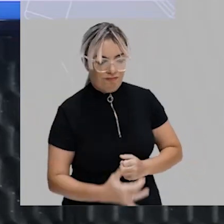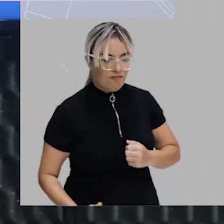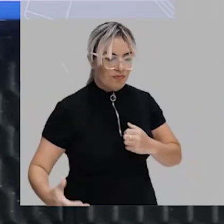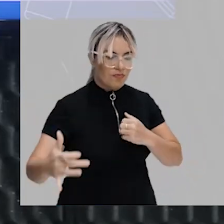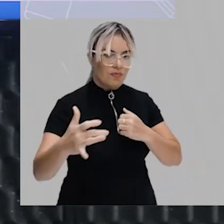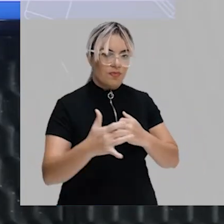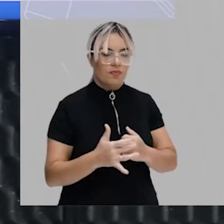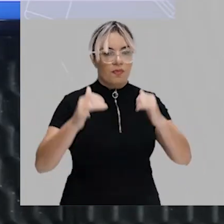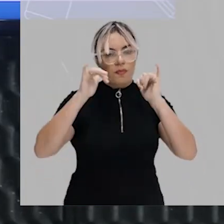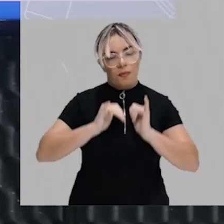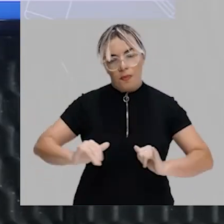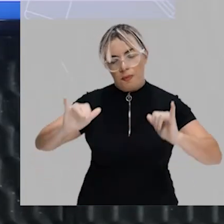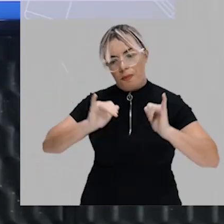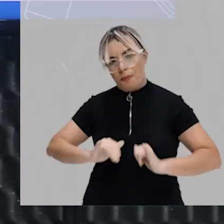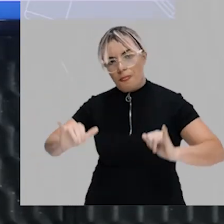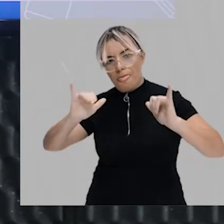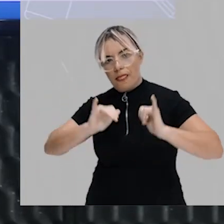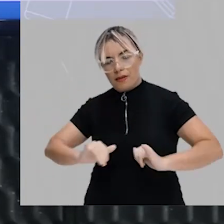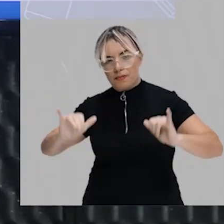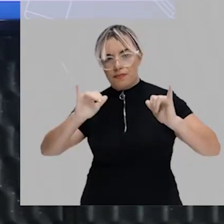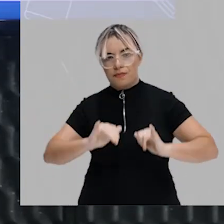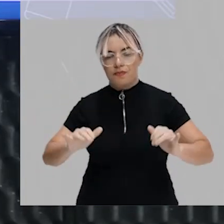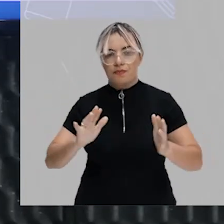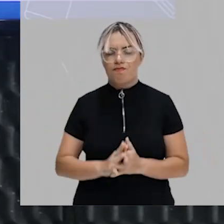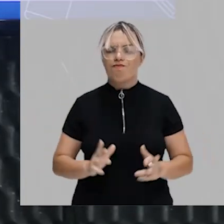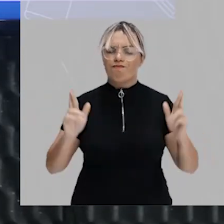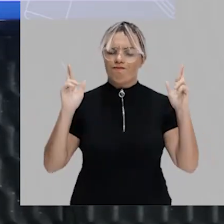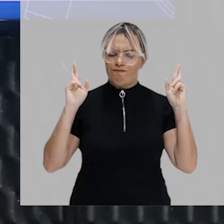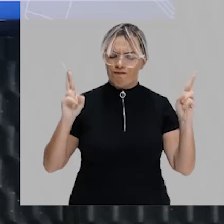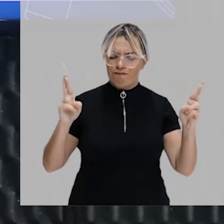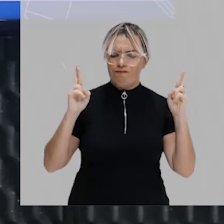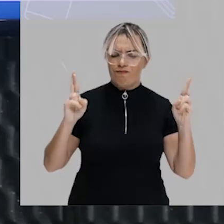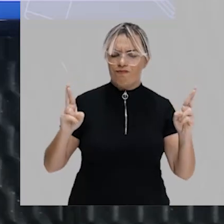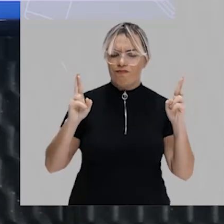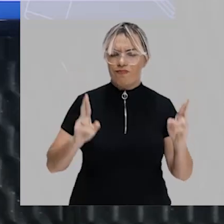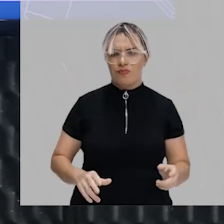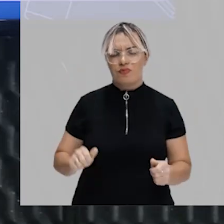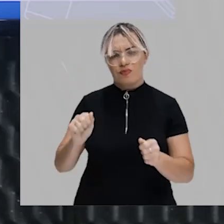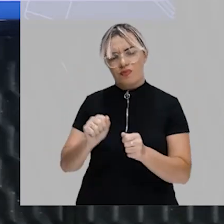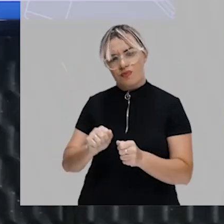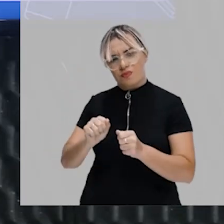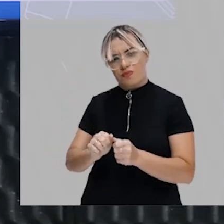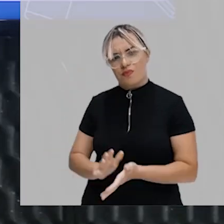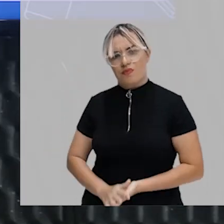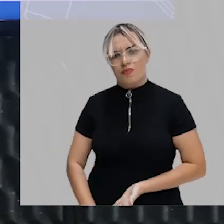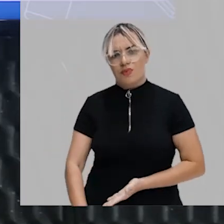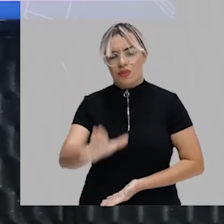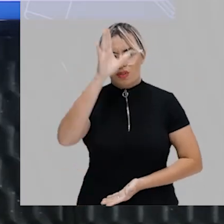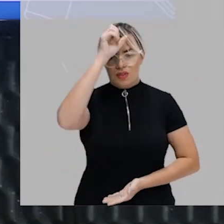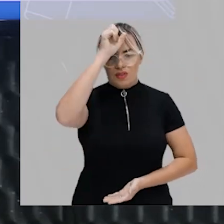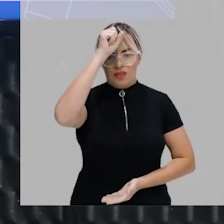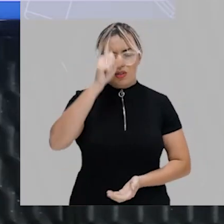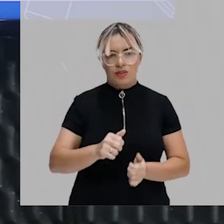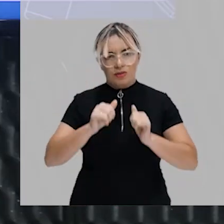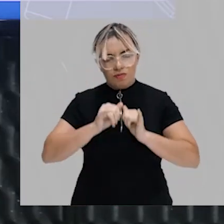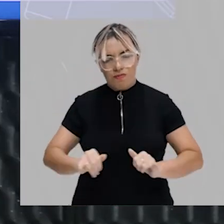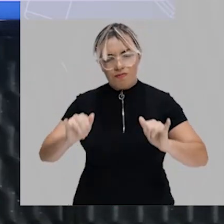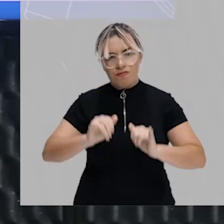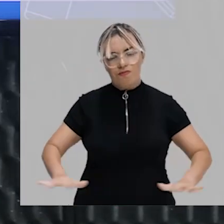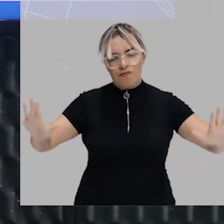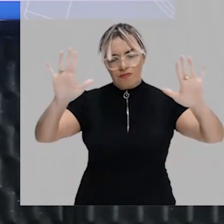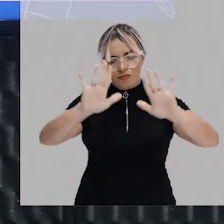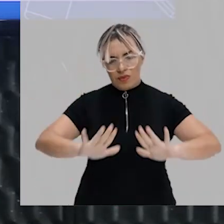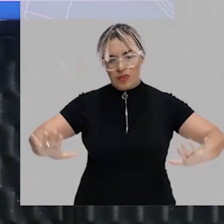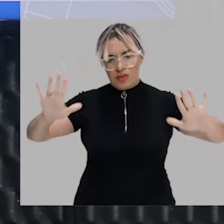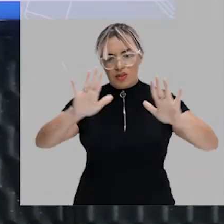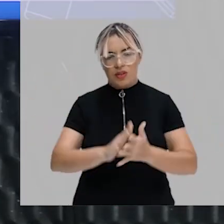lá, compartilha e eu espero que vocês façam com que esse conhecimento seja propagado, tá? quando você ensina o seu